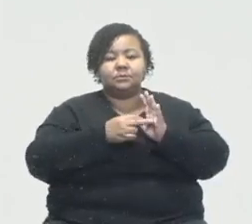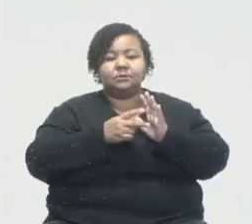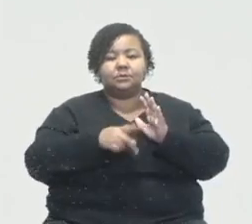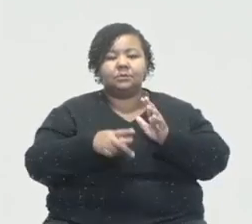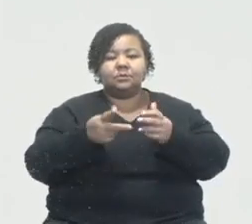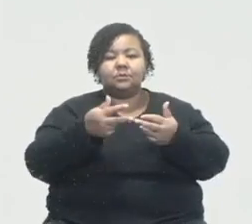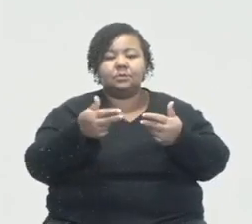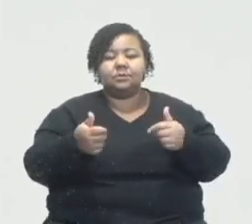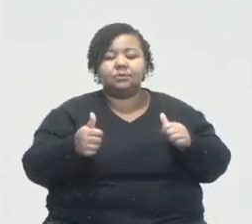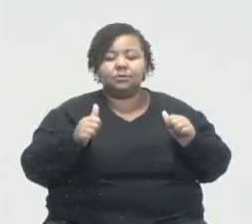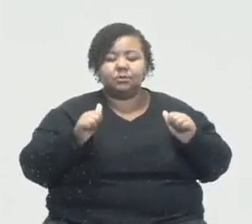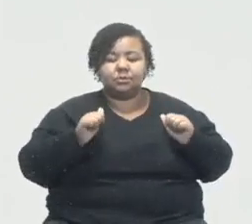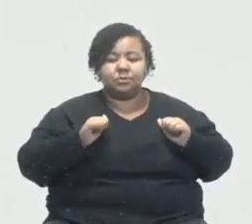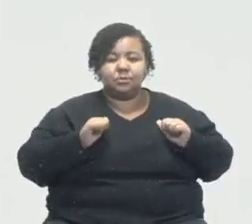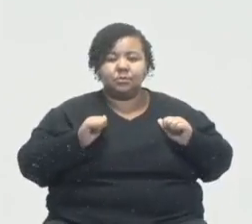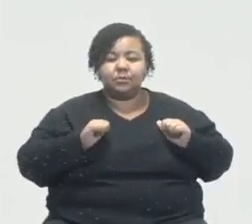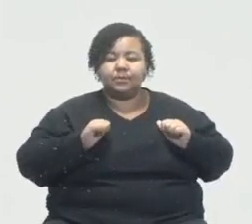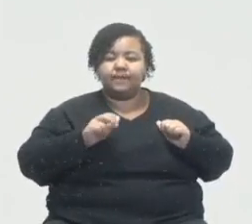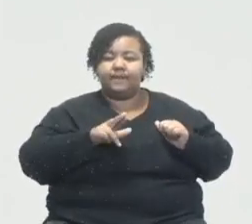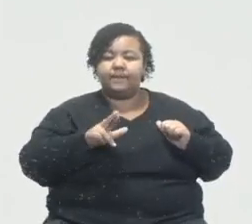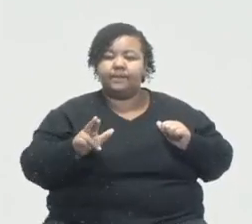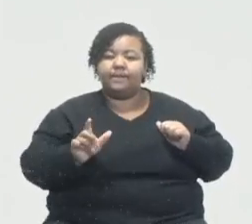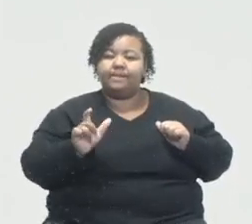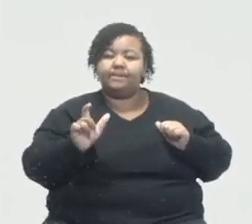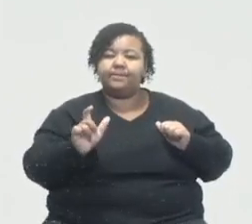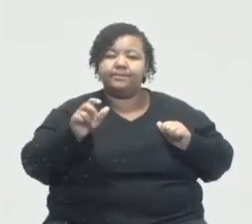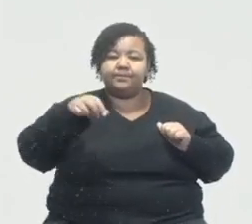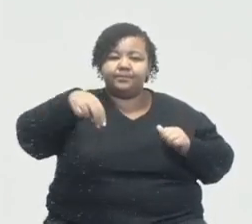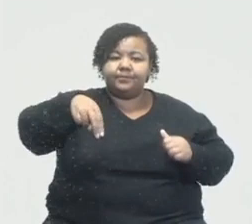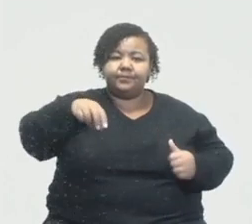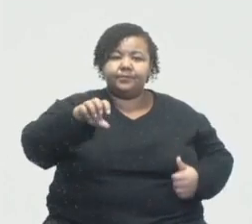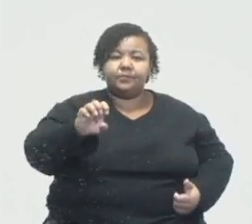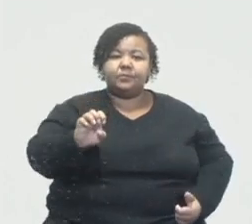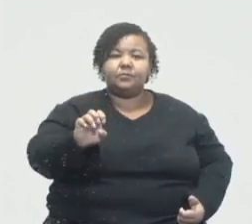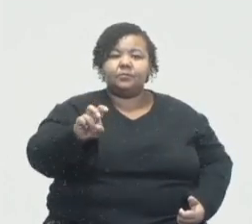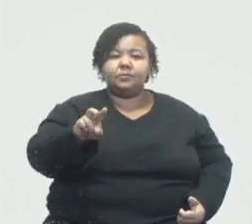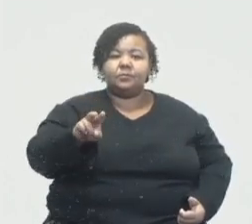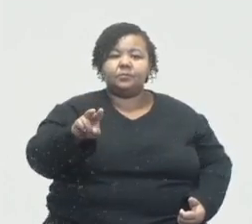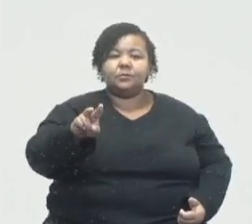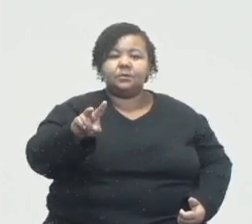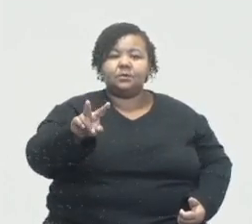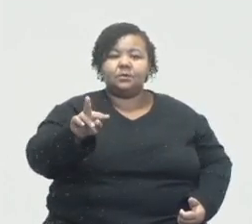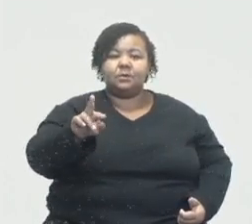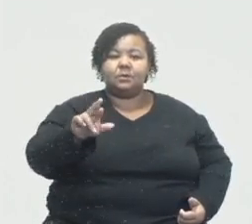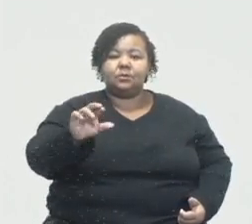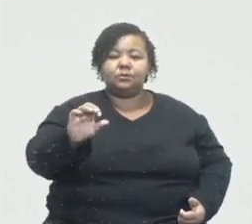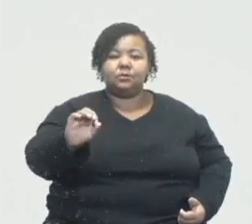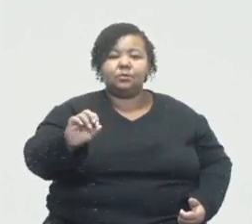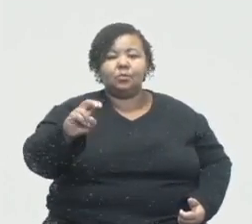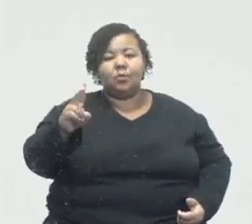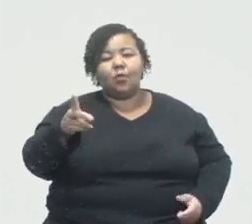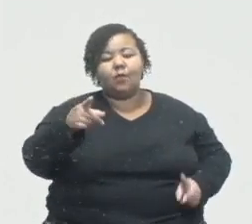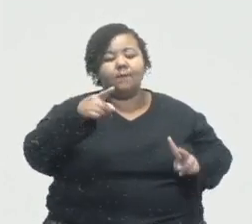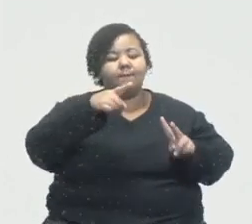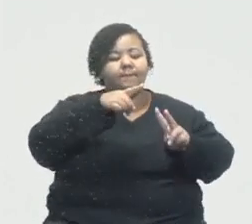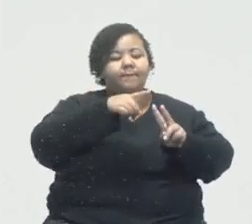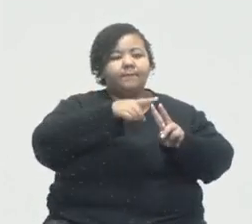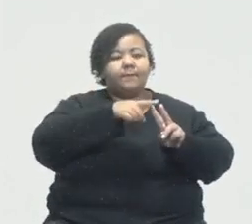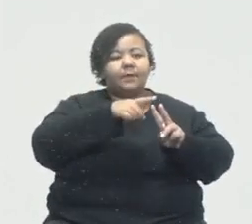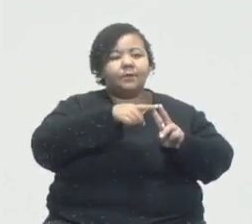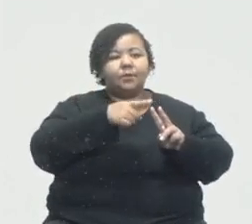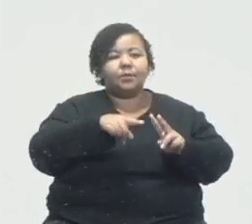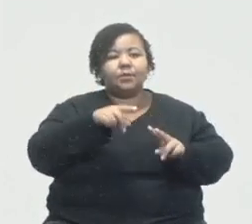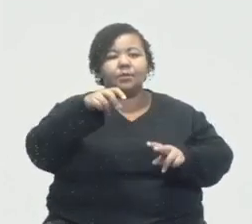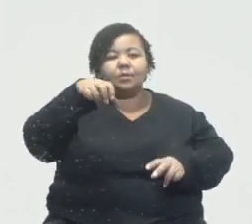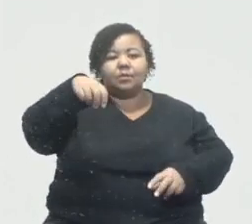neutro. Qual que é o elemento neutro? O elemento neutro, ele é o vetor nulo. Então, existe um vetor nulo pertencente, um vetor nulo